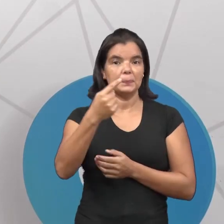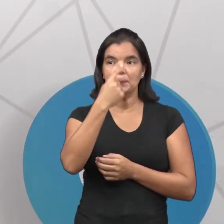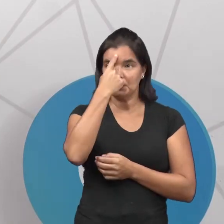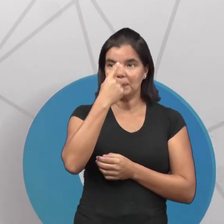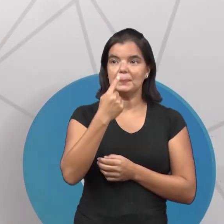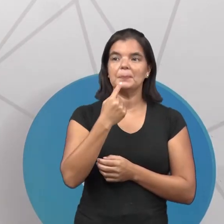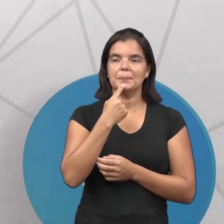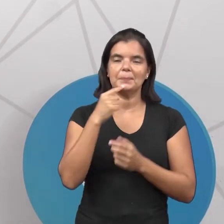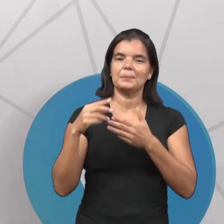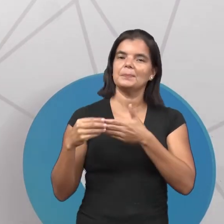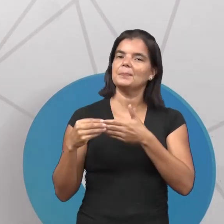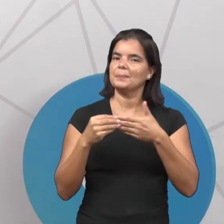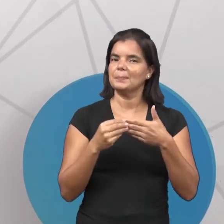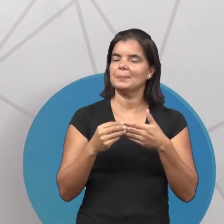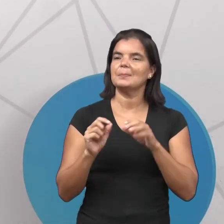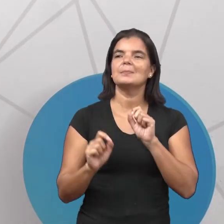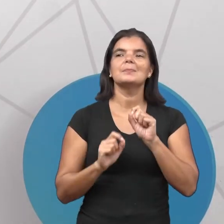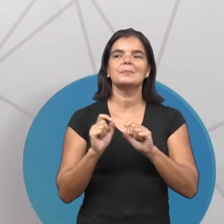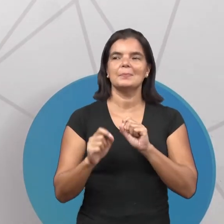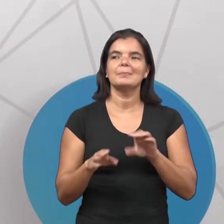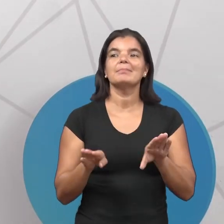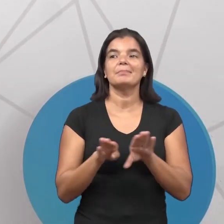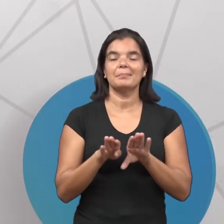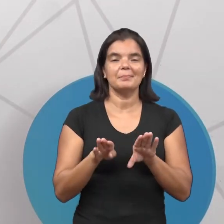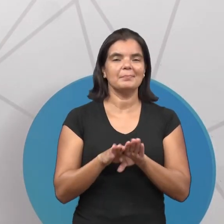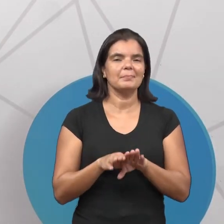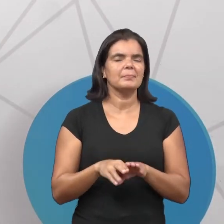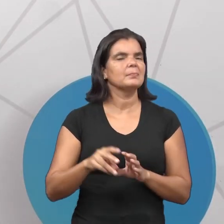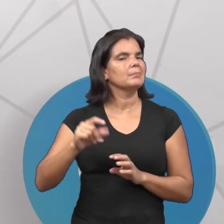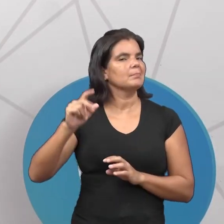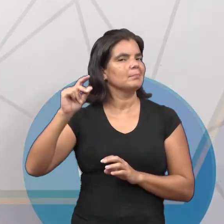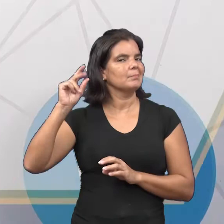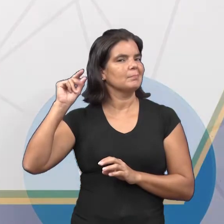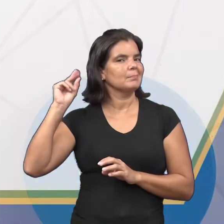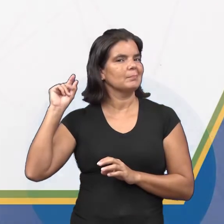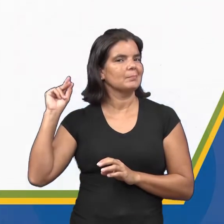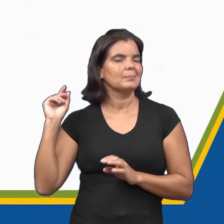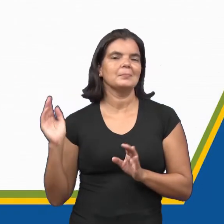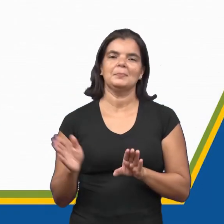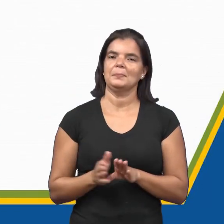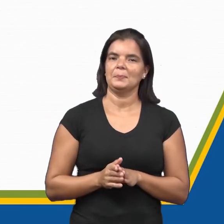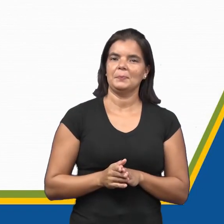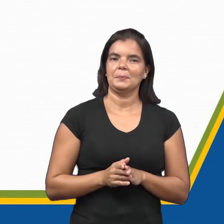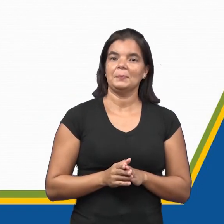de arte que eu trouxe para vocês, também bem antiga, é um